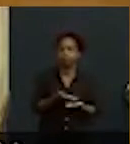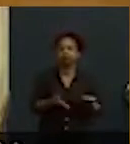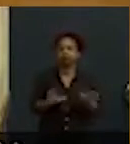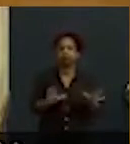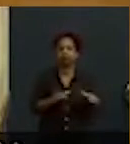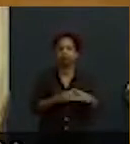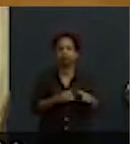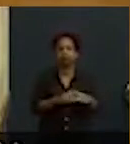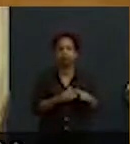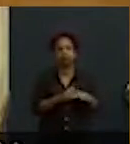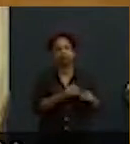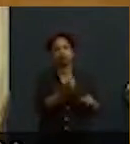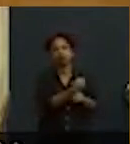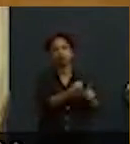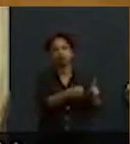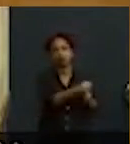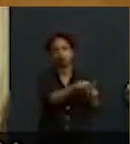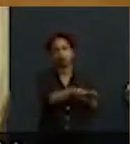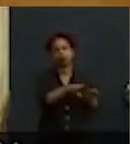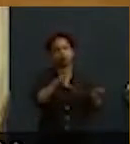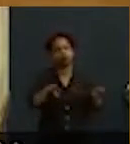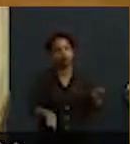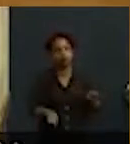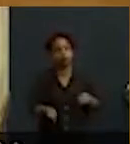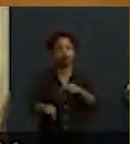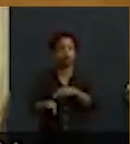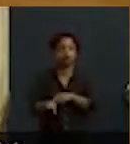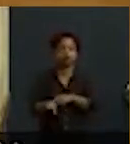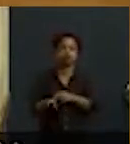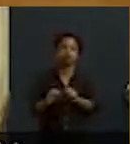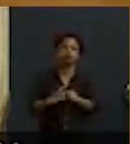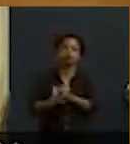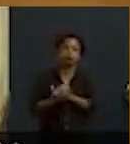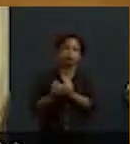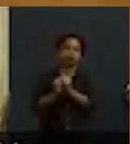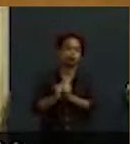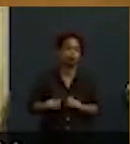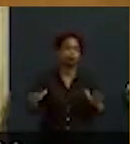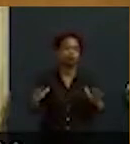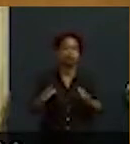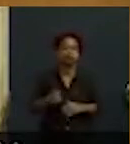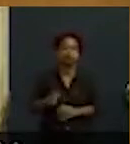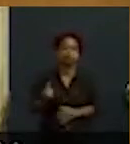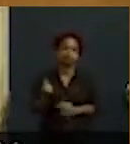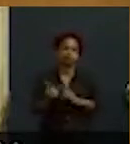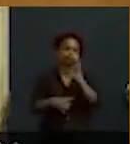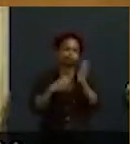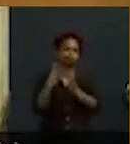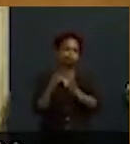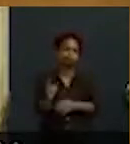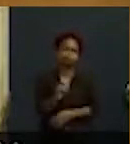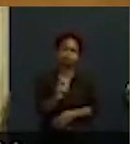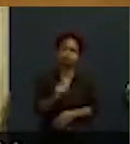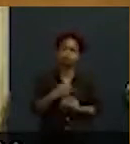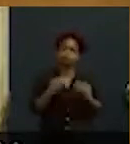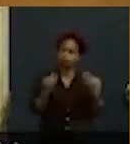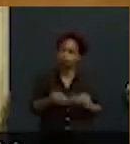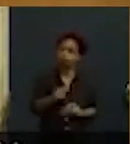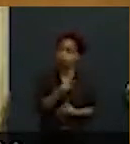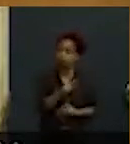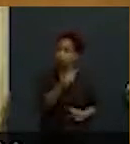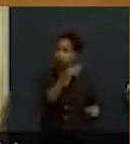classes populares em razão da pandemia da Covid-19, não é exagero afirmar que a